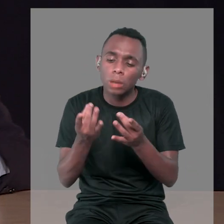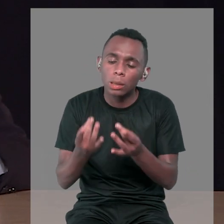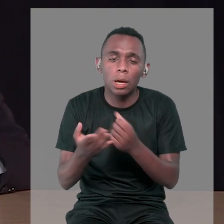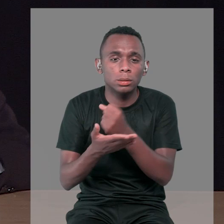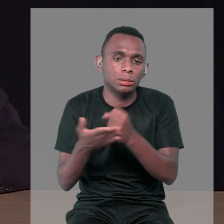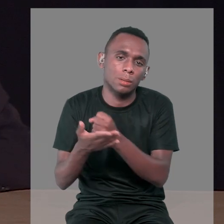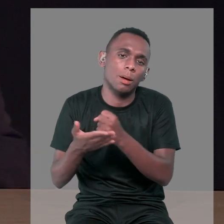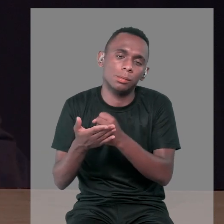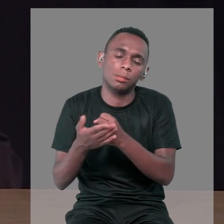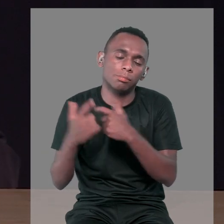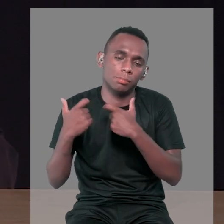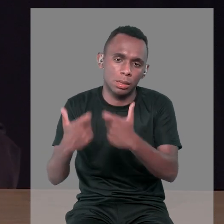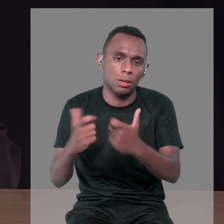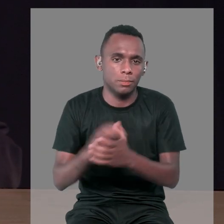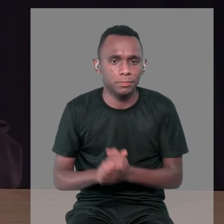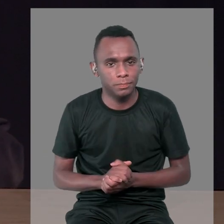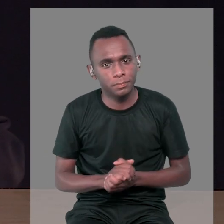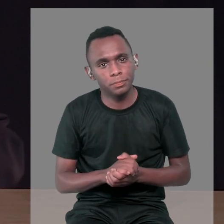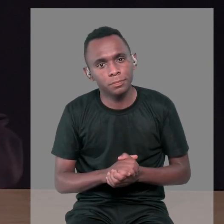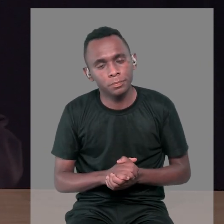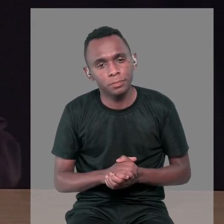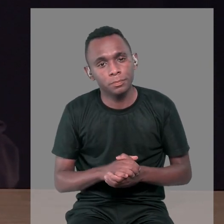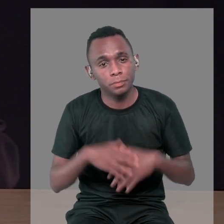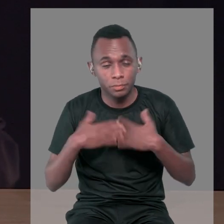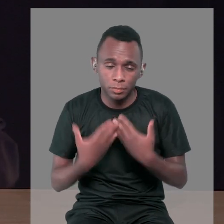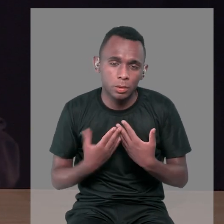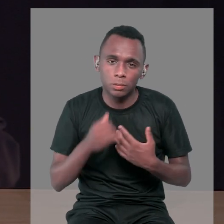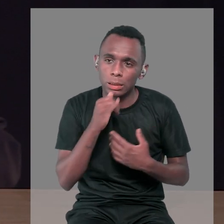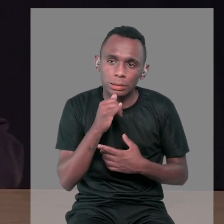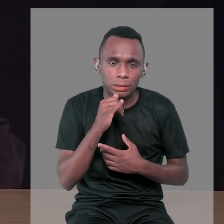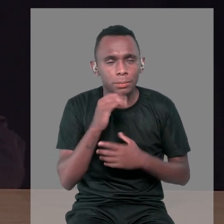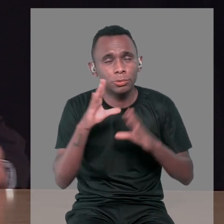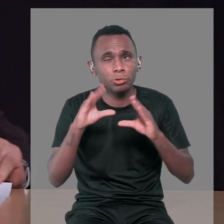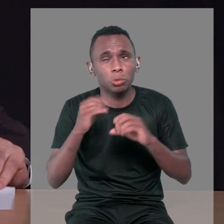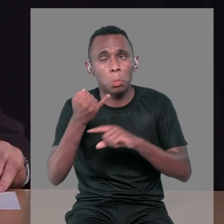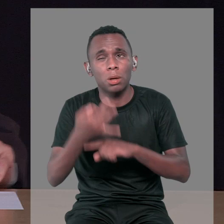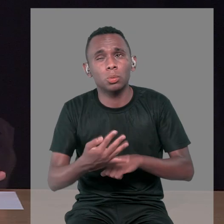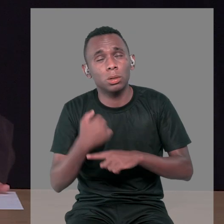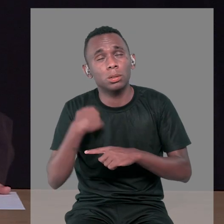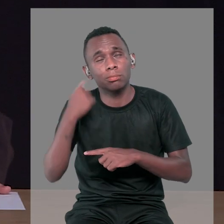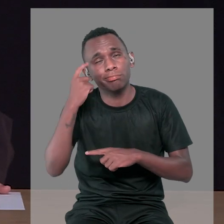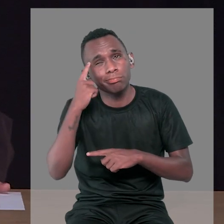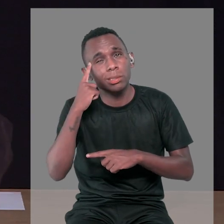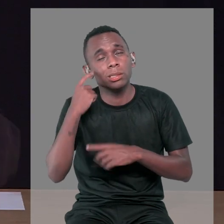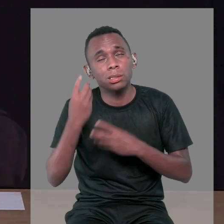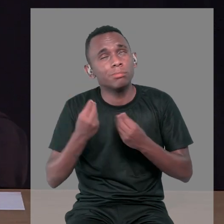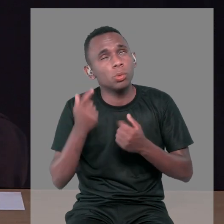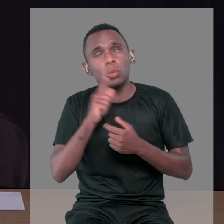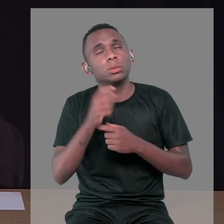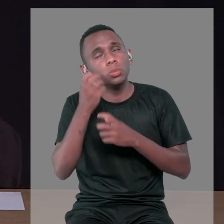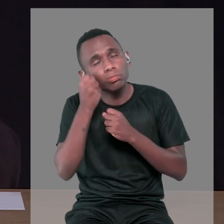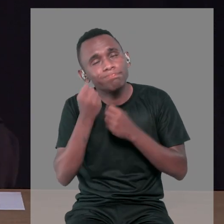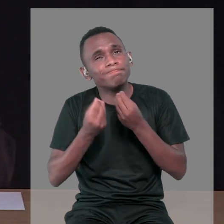E aí, digamos, né, de noite, não vou dizer que eu perco o sono, seria um pouco exagerado, mas né, é estratégia.